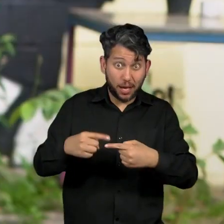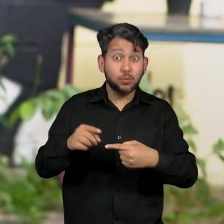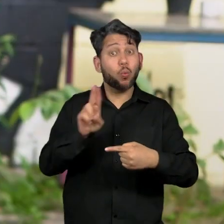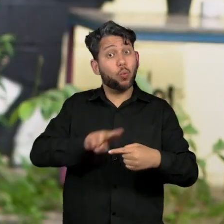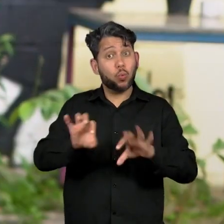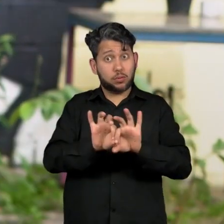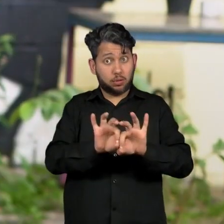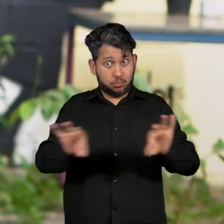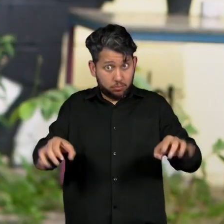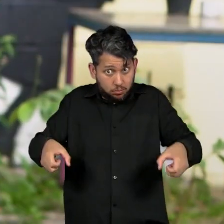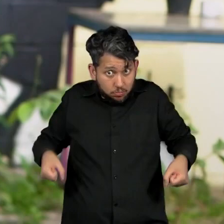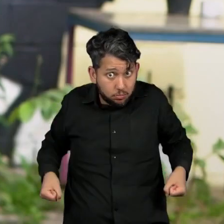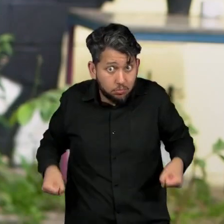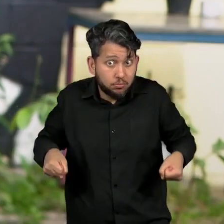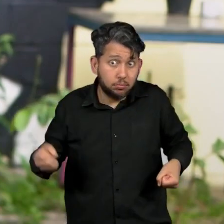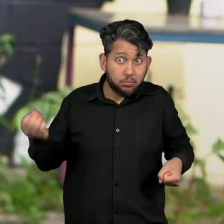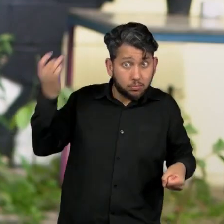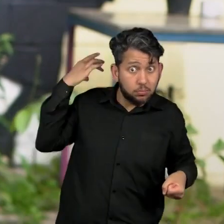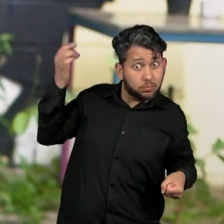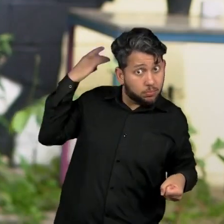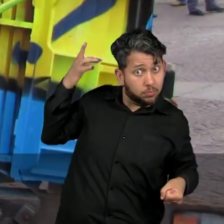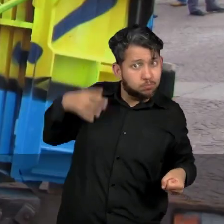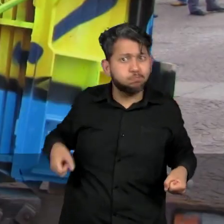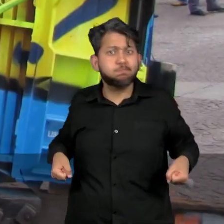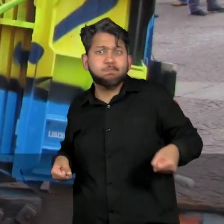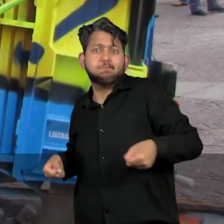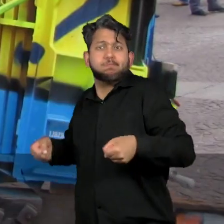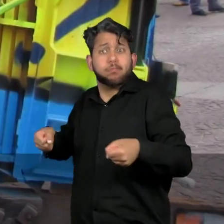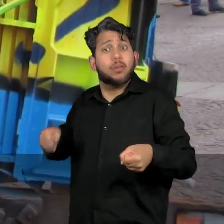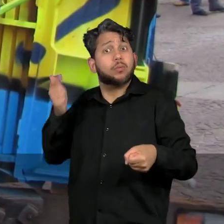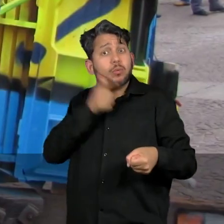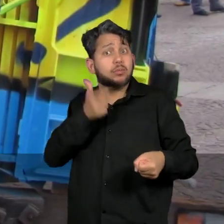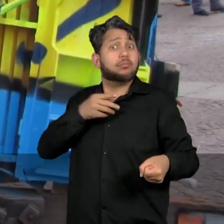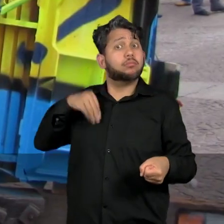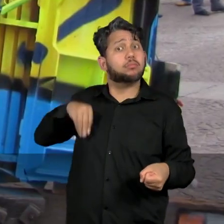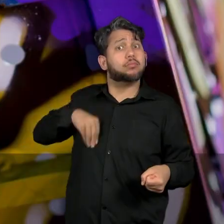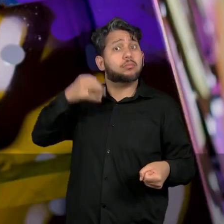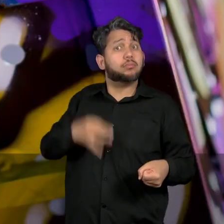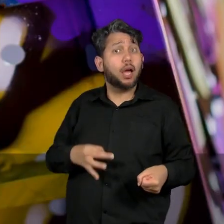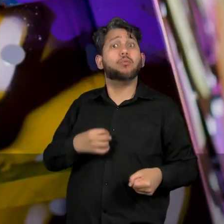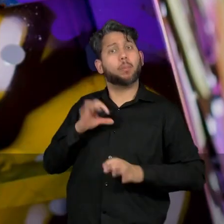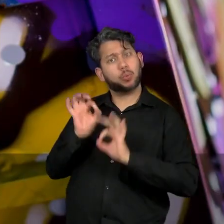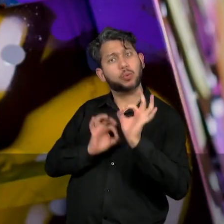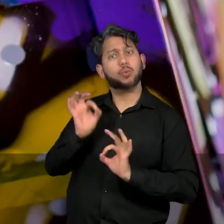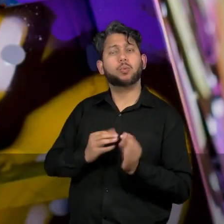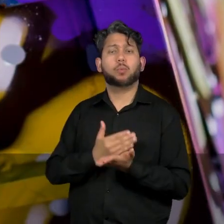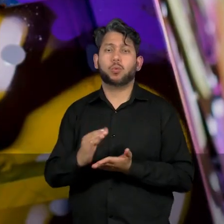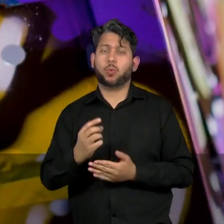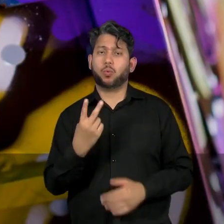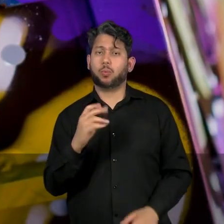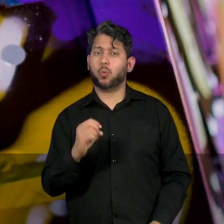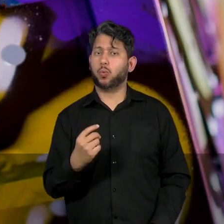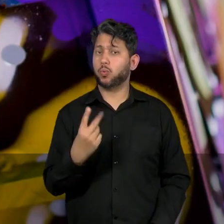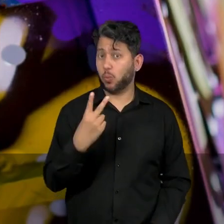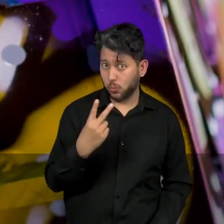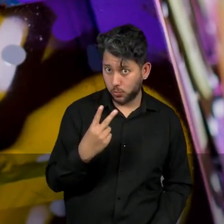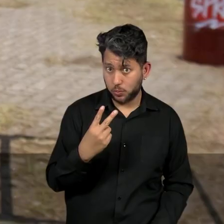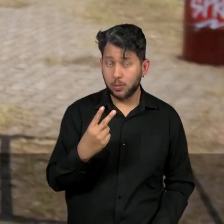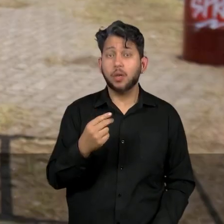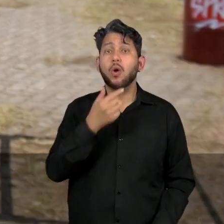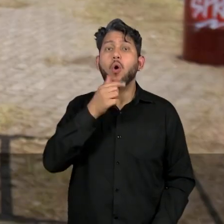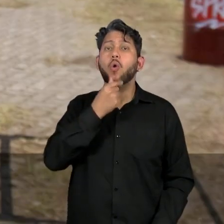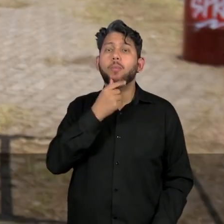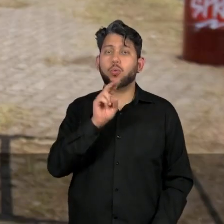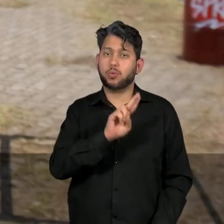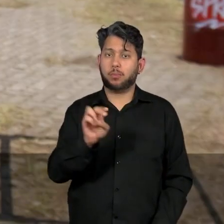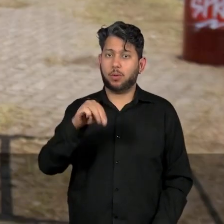Nosso trabalho é trazer visibilidade e renda para esses trabalhadores. O projeto começou em 2012, né, foi uma ideia que surgiu do Artivista Mundano.